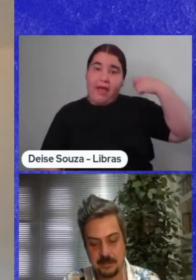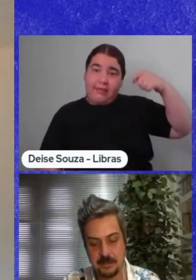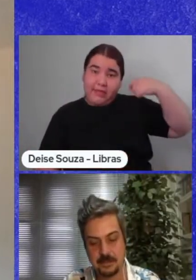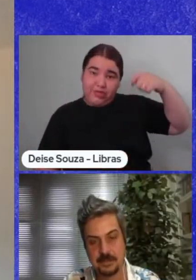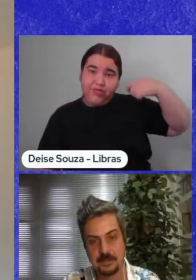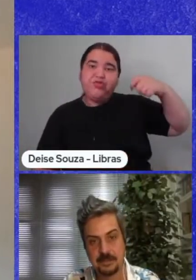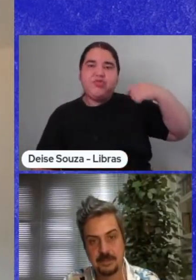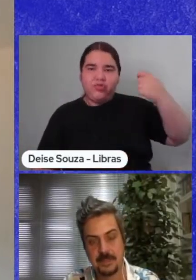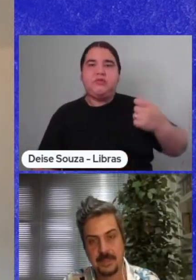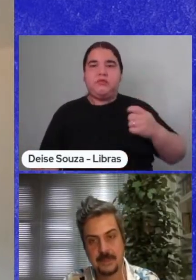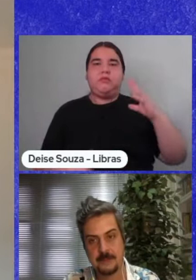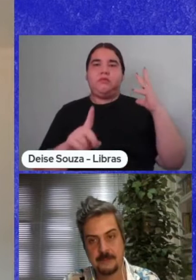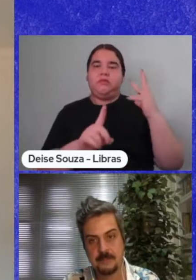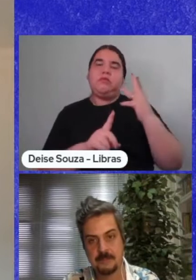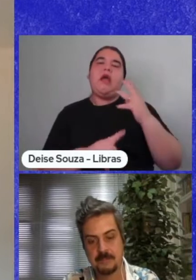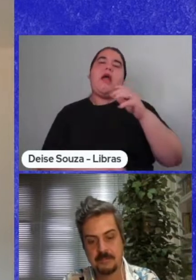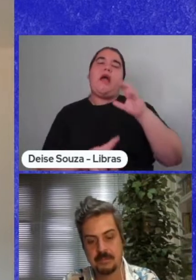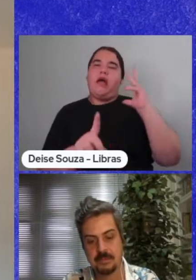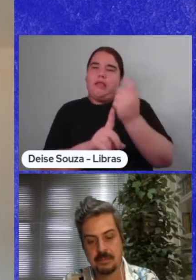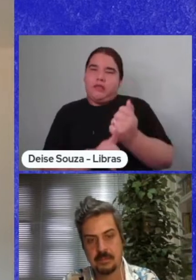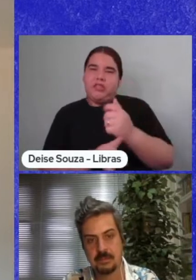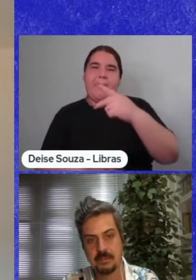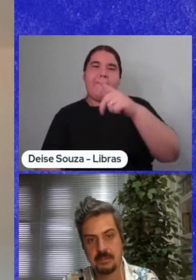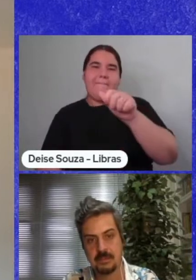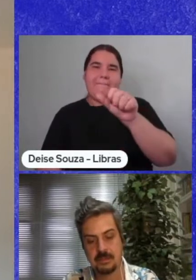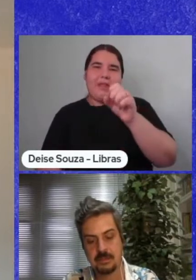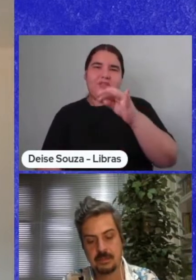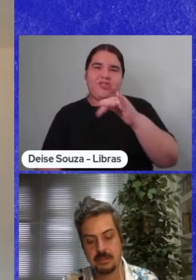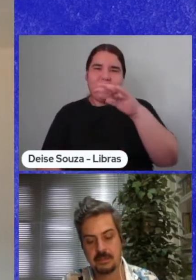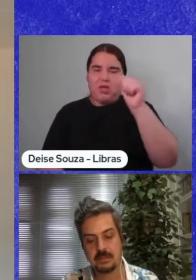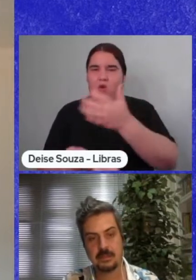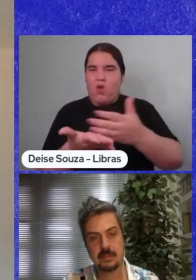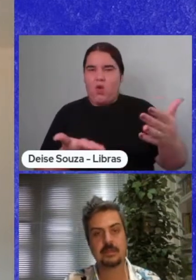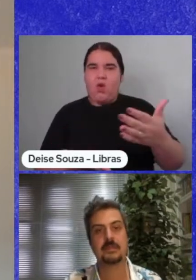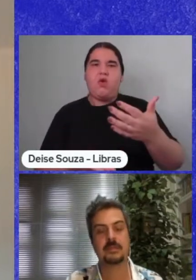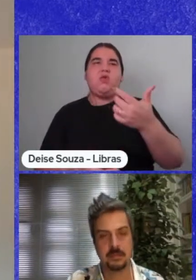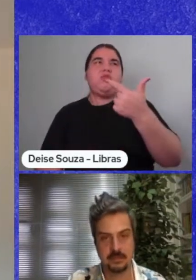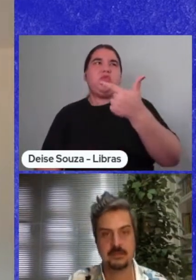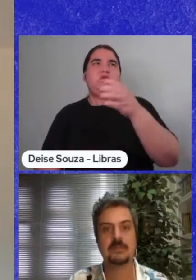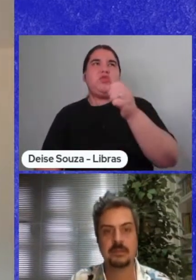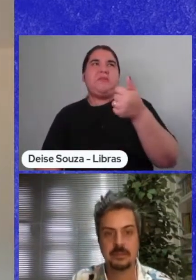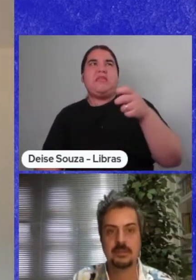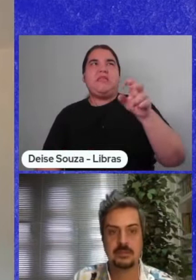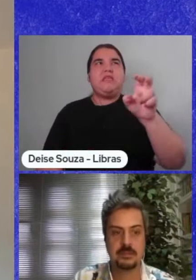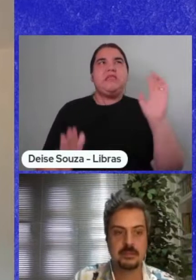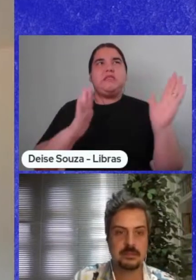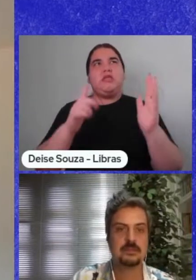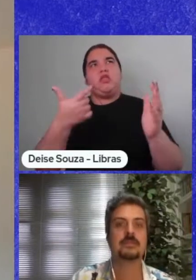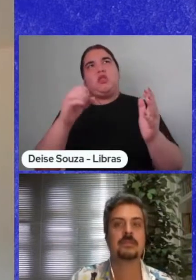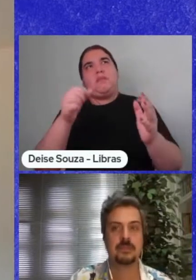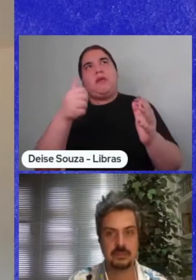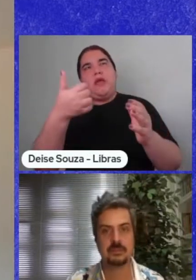plástica também. Comecei minha carreira profissional em 2015, 2014 para 2015, no filme do Cláudio